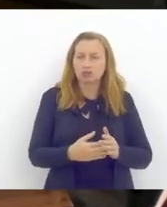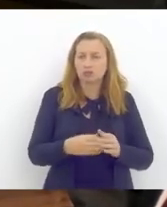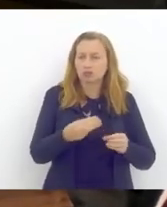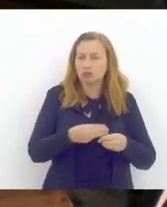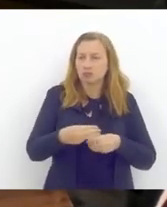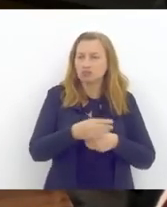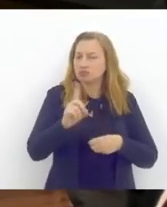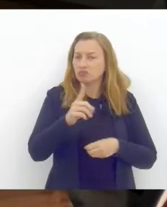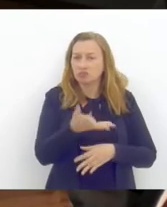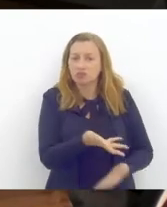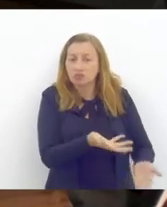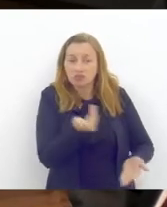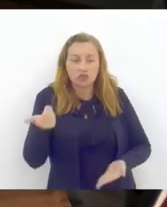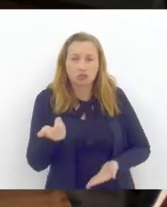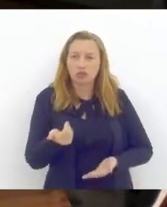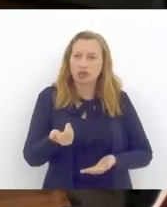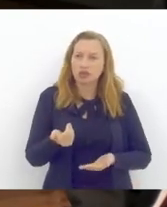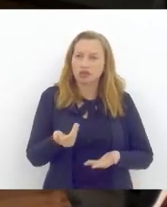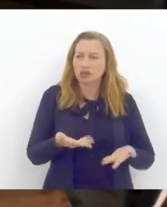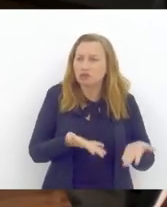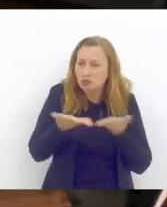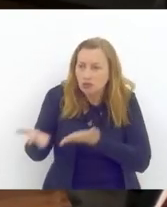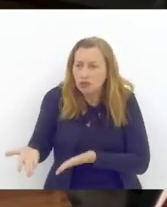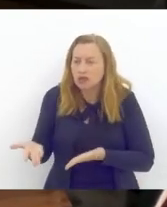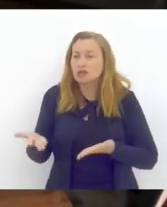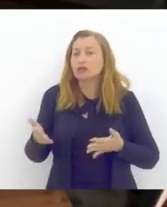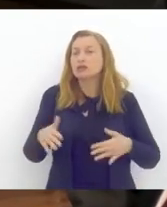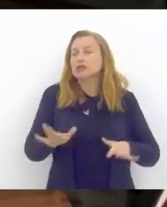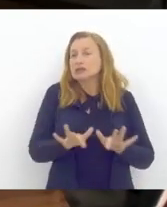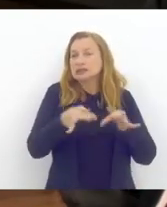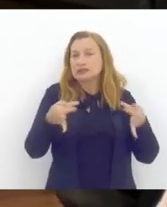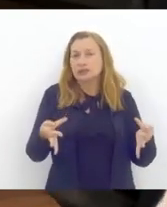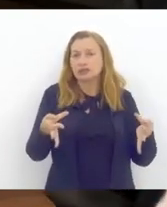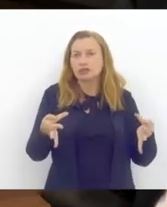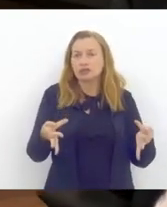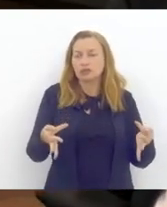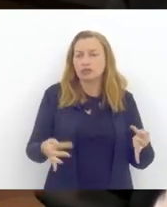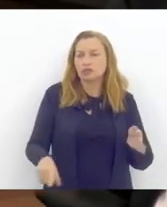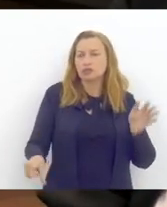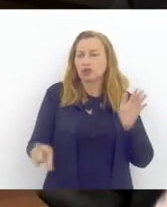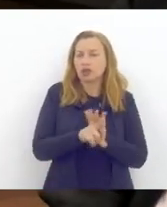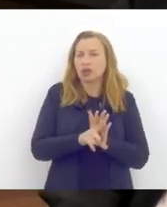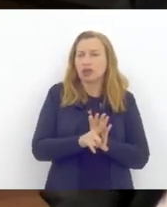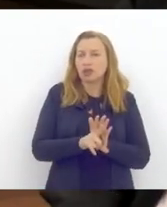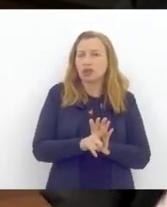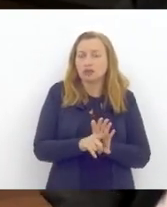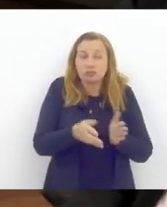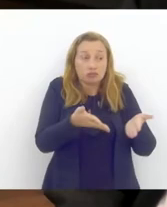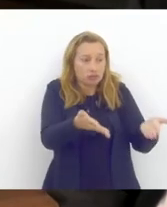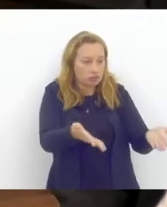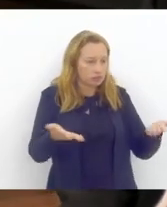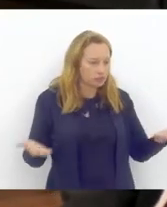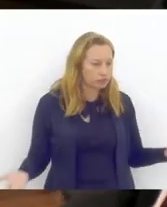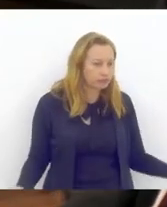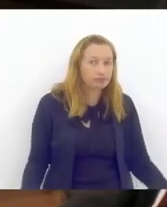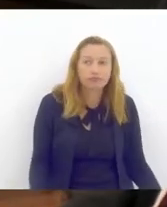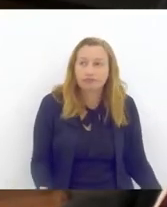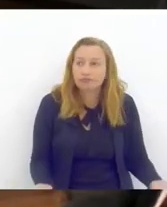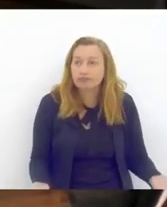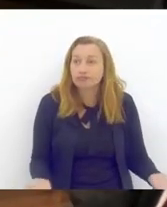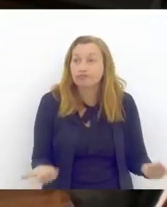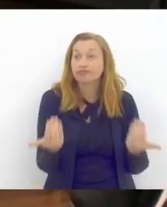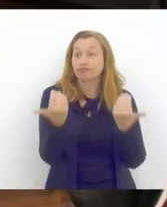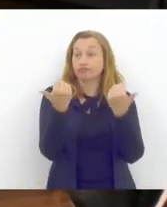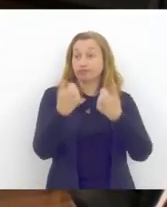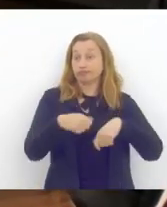chamada, e simplesmente foi colocada uma lei que está aí. A gente